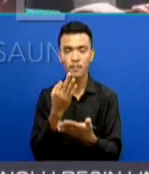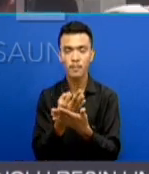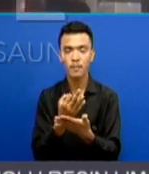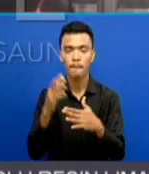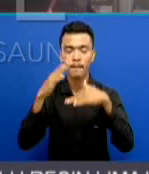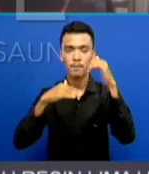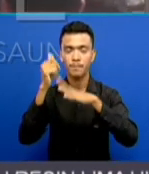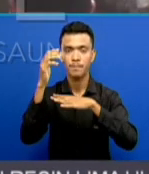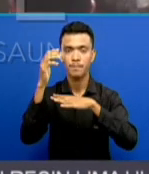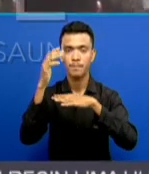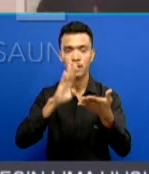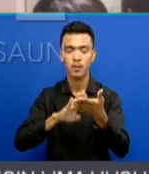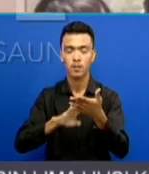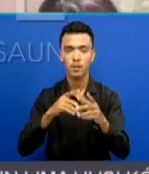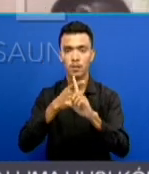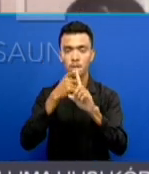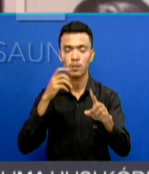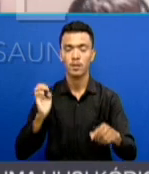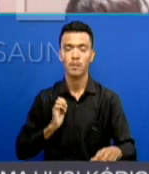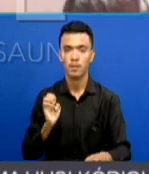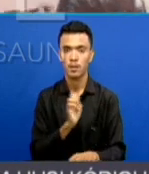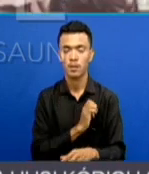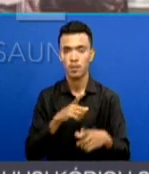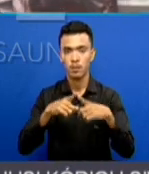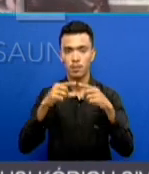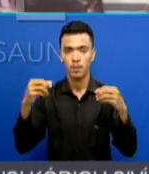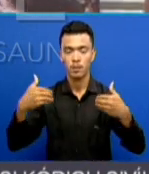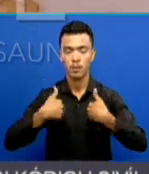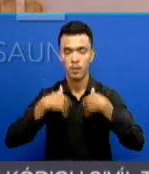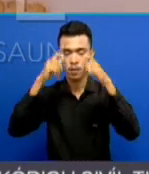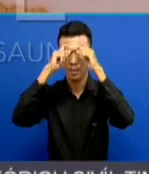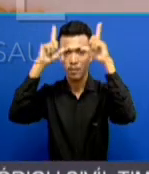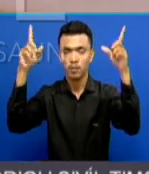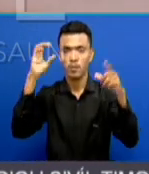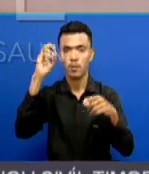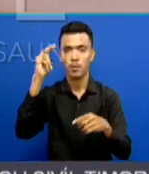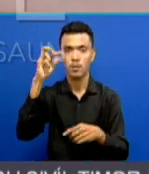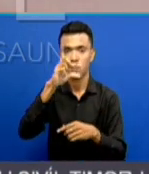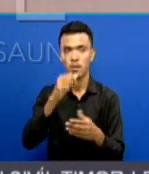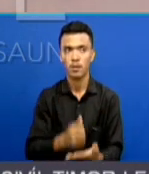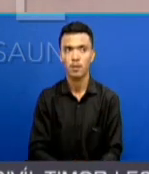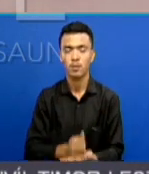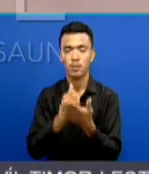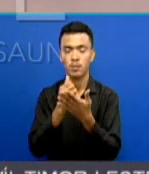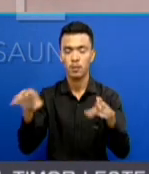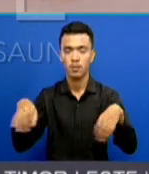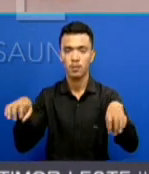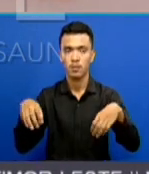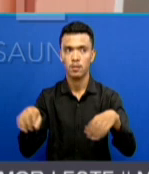ba construção escola né, mas russi embaixador Japão e Timor-Leste, ONZ Marron facilita de